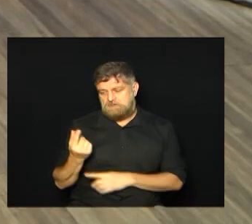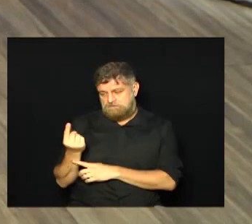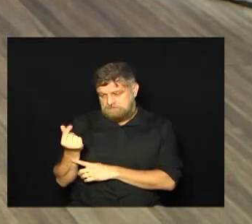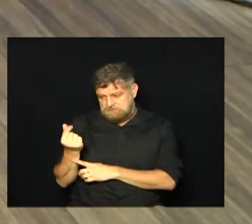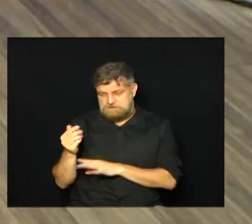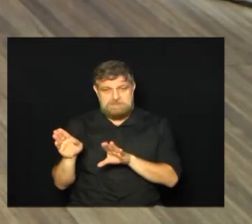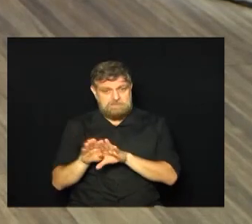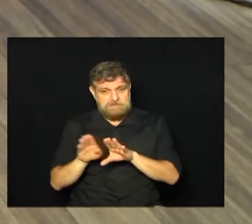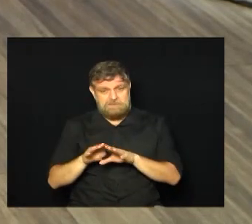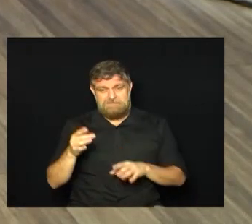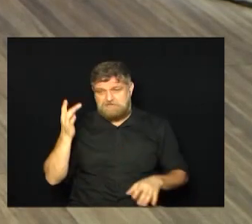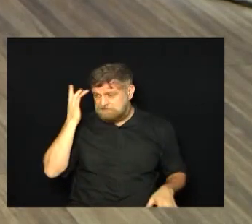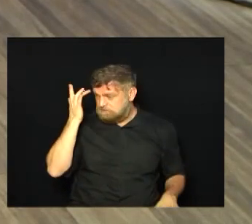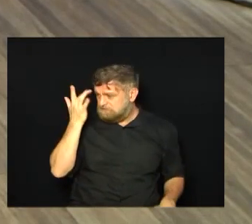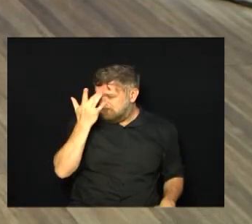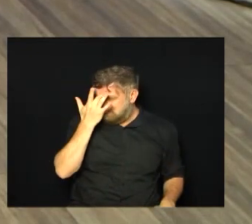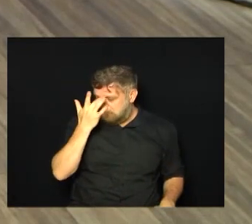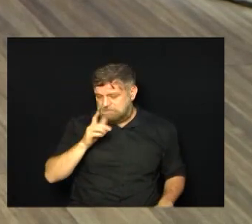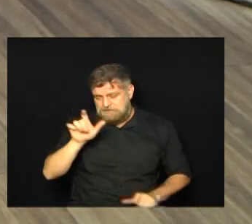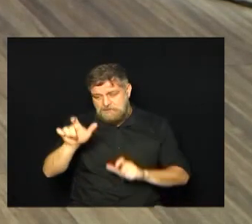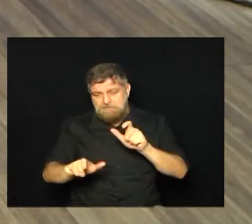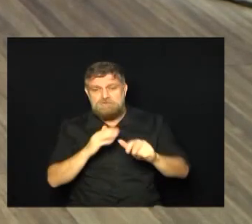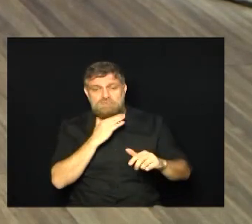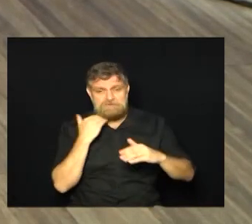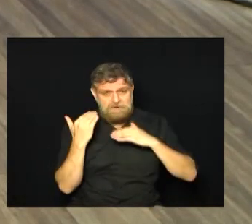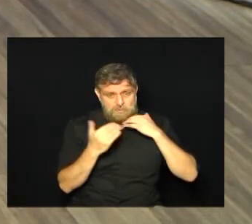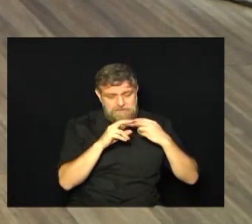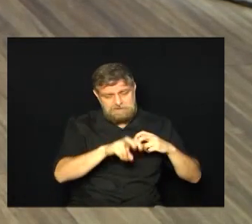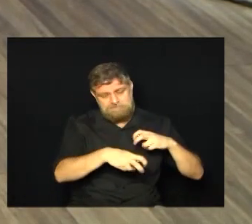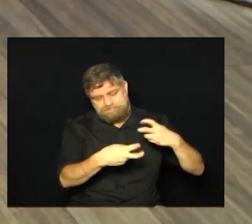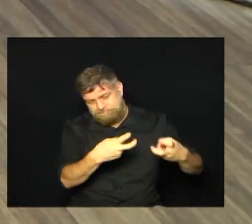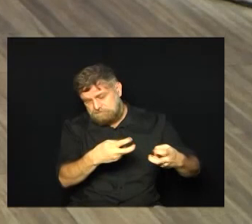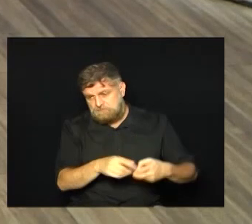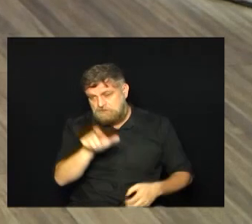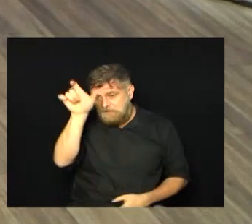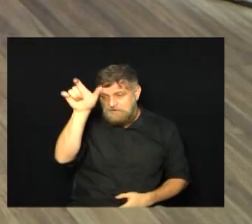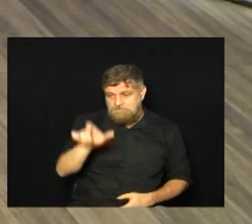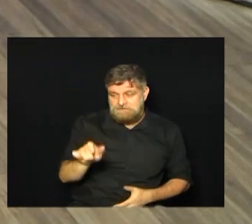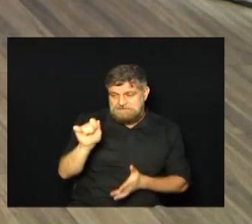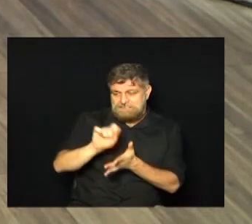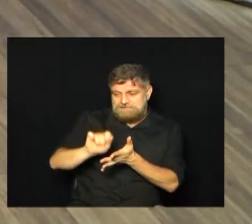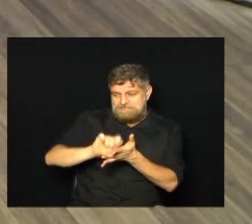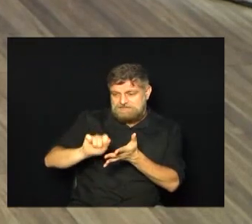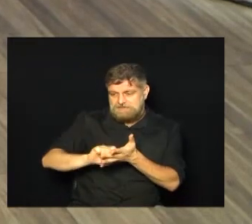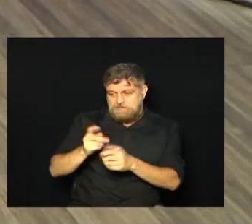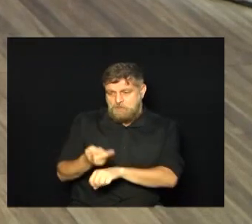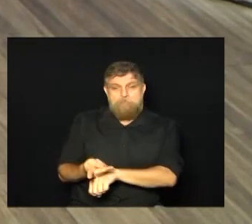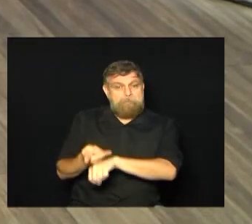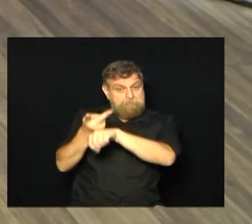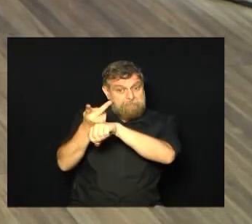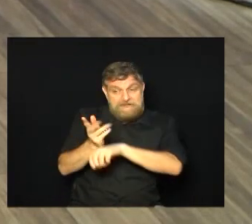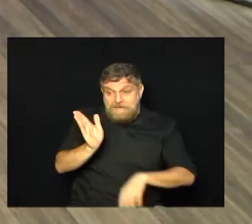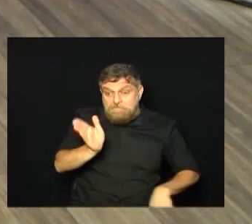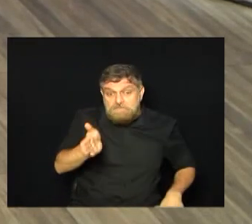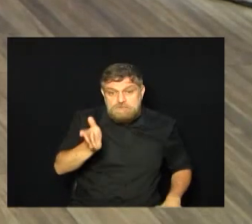financeiramente, seja mentalmente, com a perda de entes queridos. Para você, uma escritora já premiada, como é que